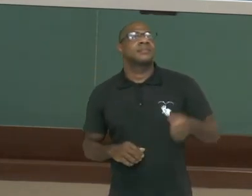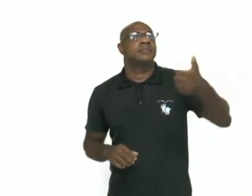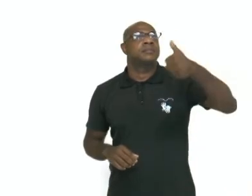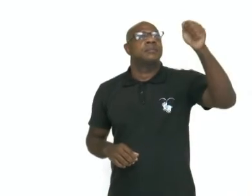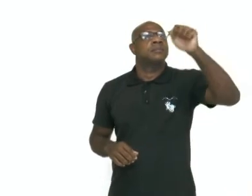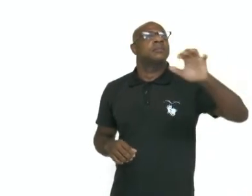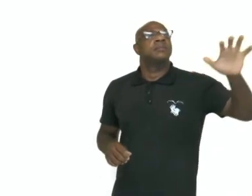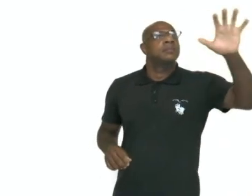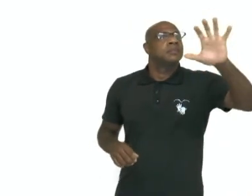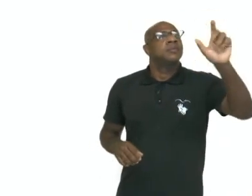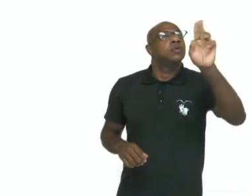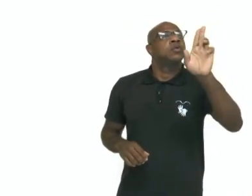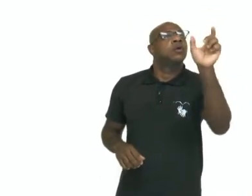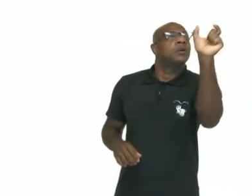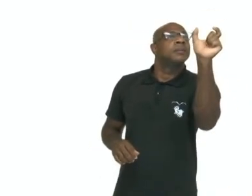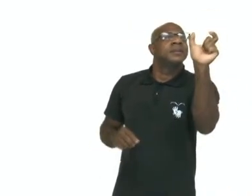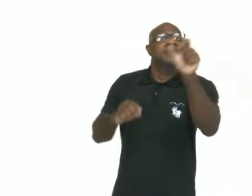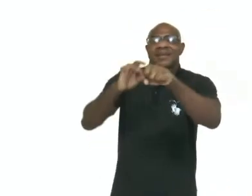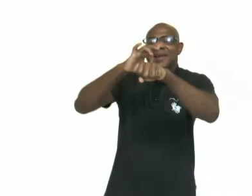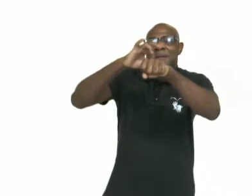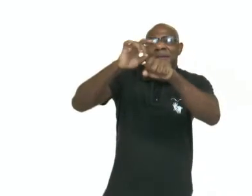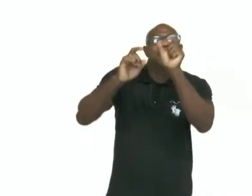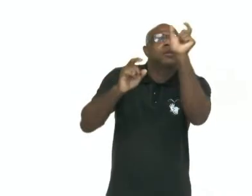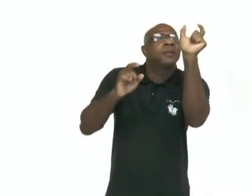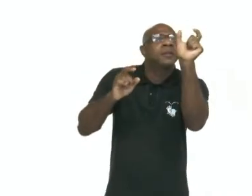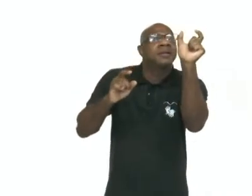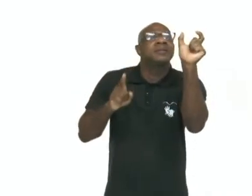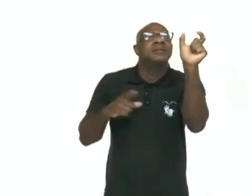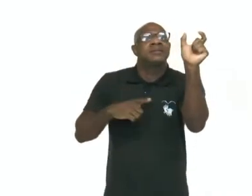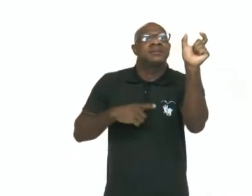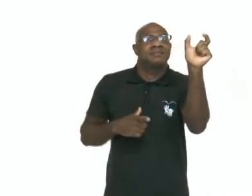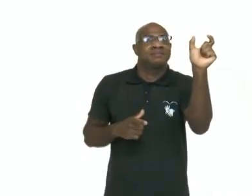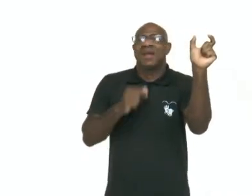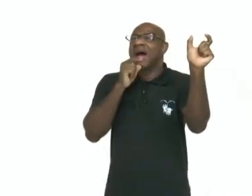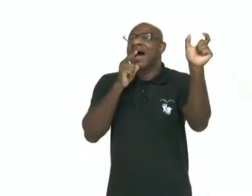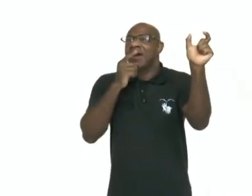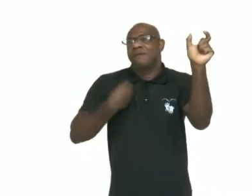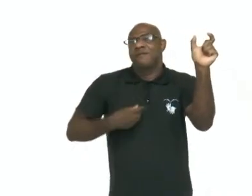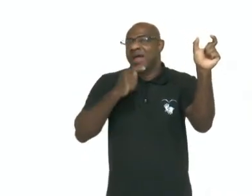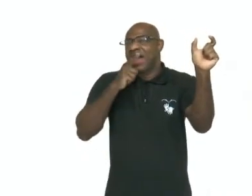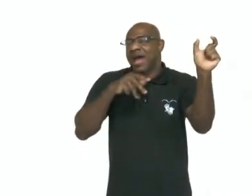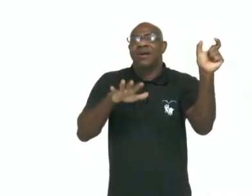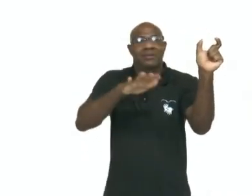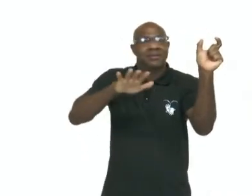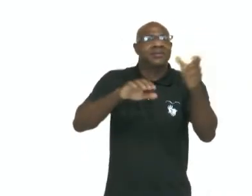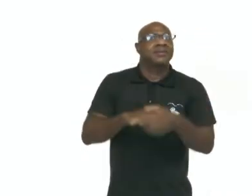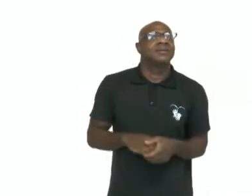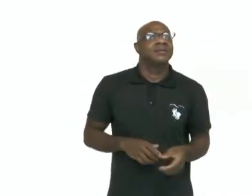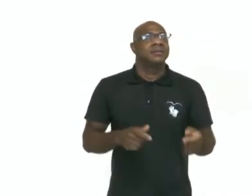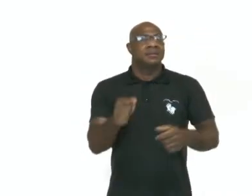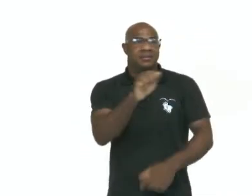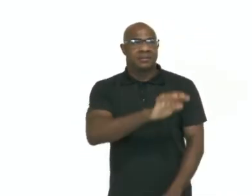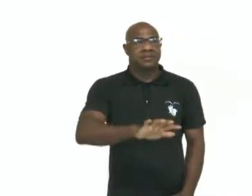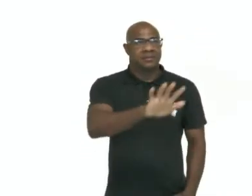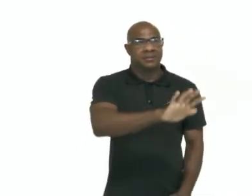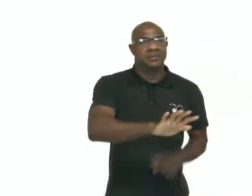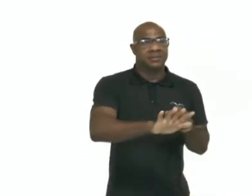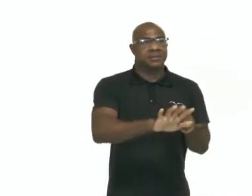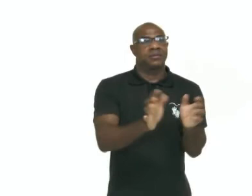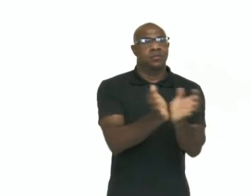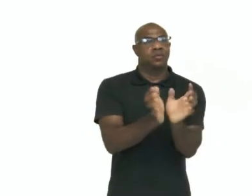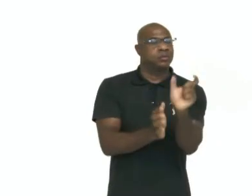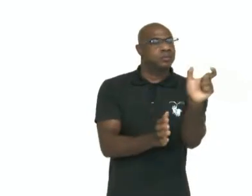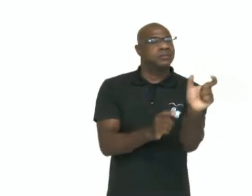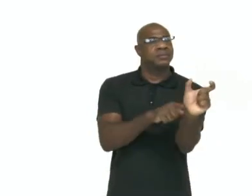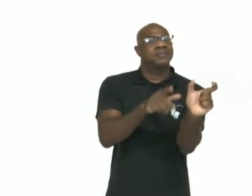se refere à ordem das aves aquáticas, conforme mostra aqui nessa imagem. Nós temos essa outra ordem aqui, que é